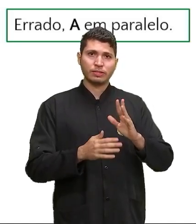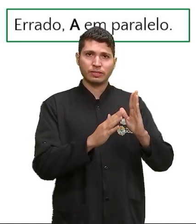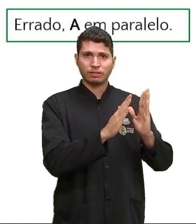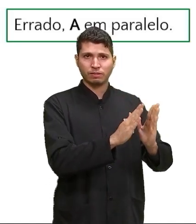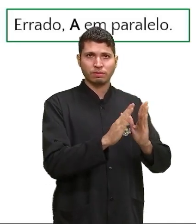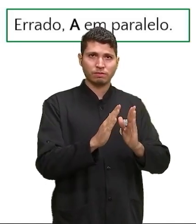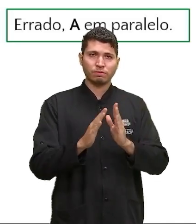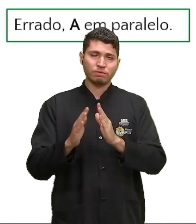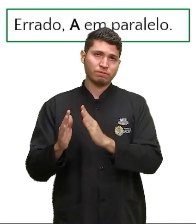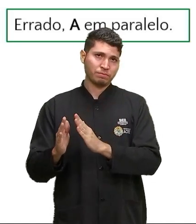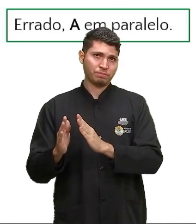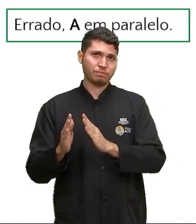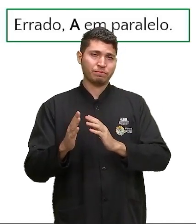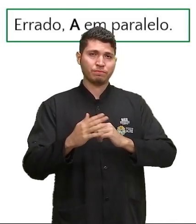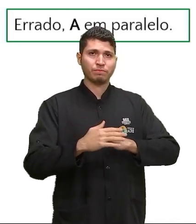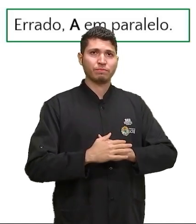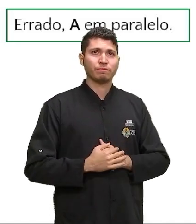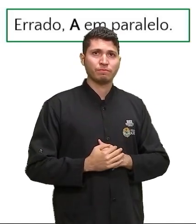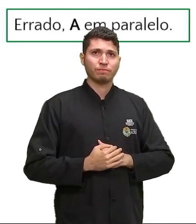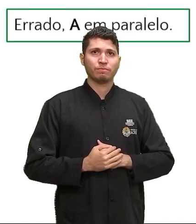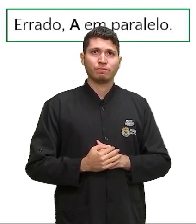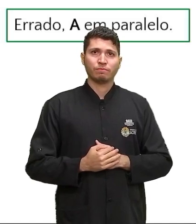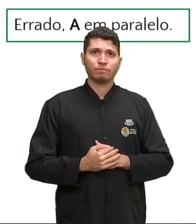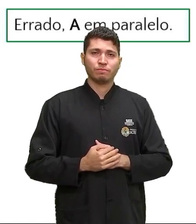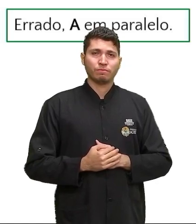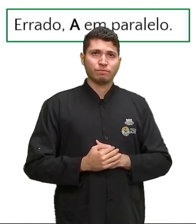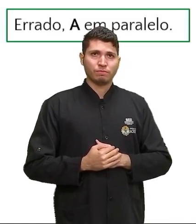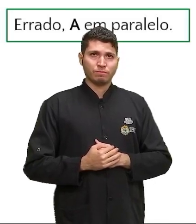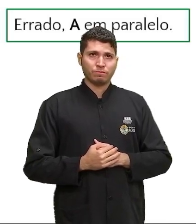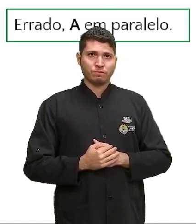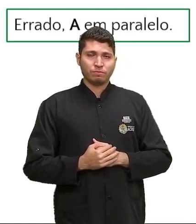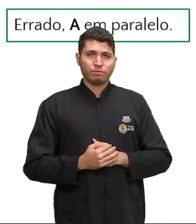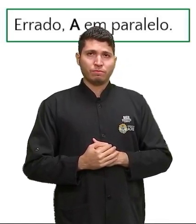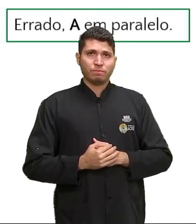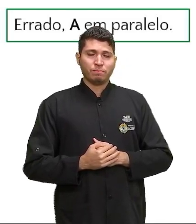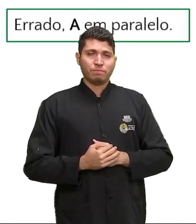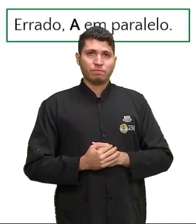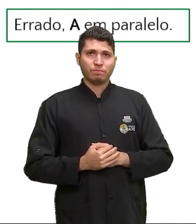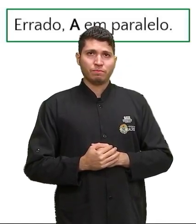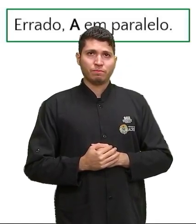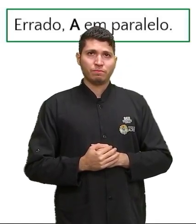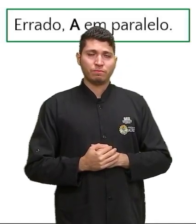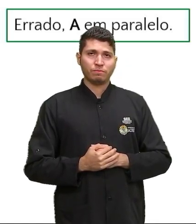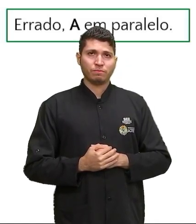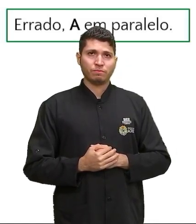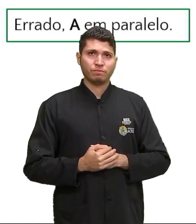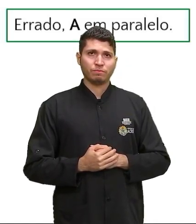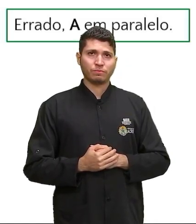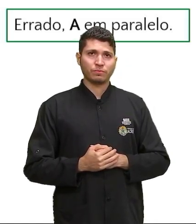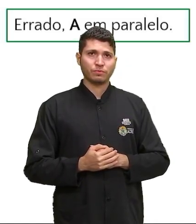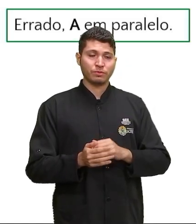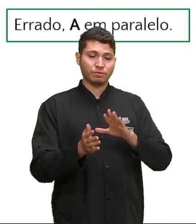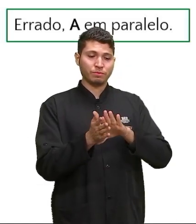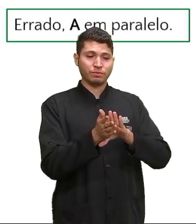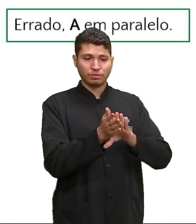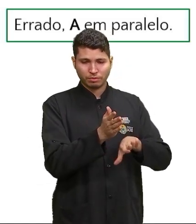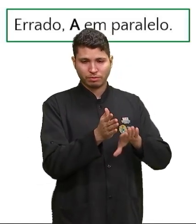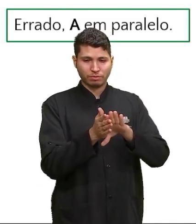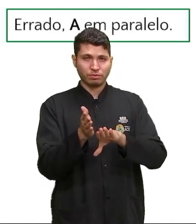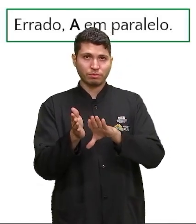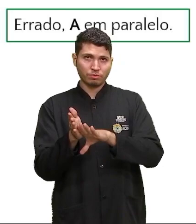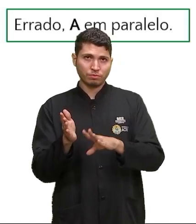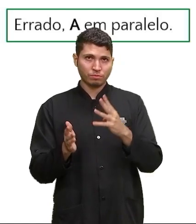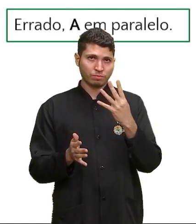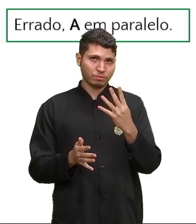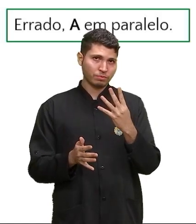paralelo, então não é válido. Então aqui é muito fácil a gente ir por eliminação. Aqui a gente eliminaria 4,